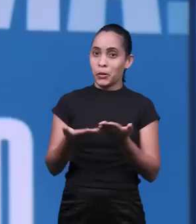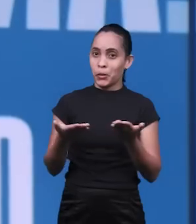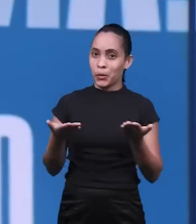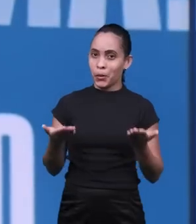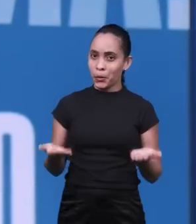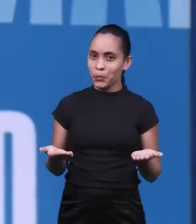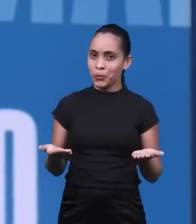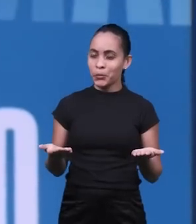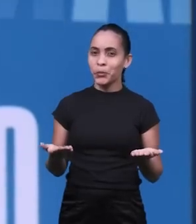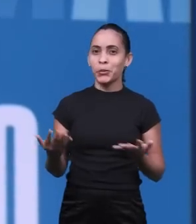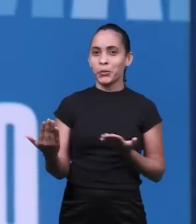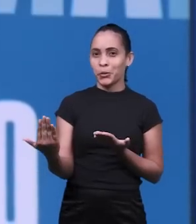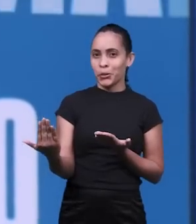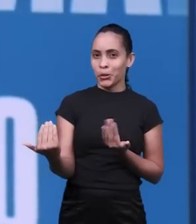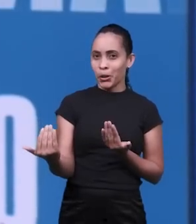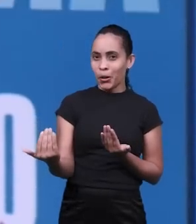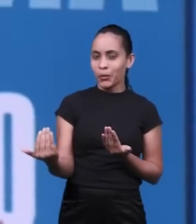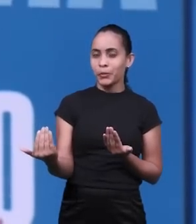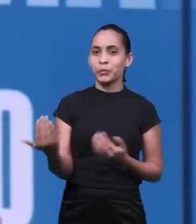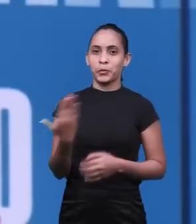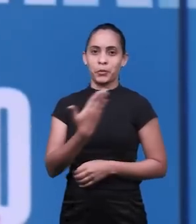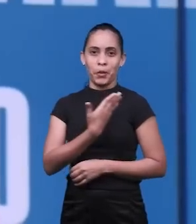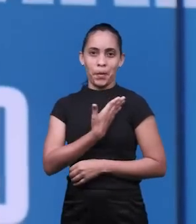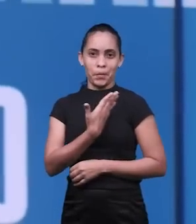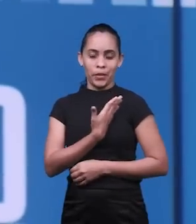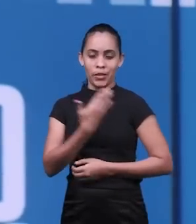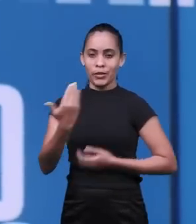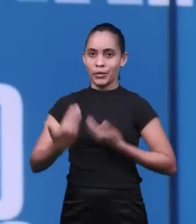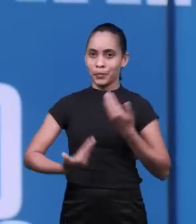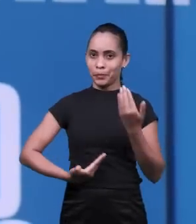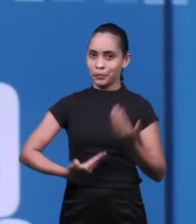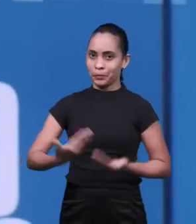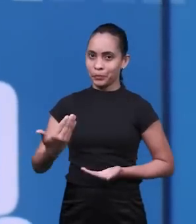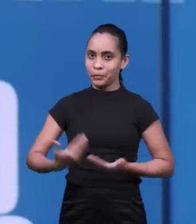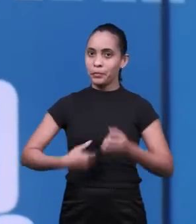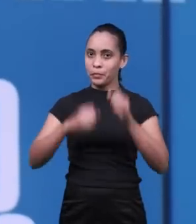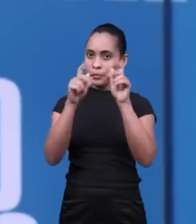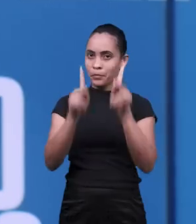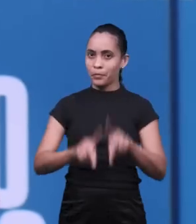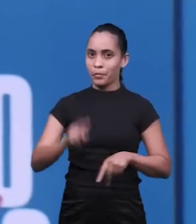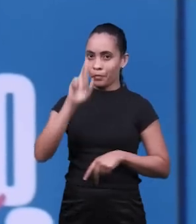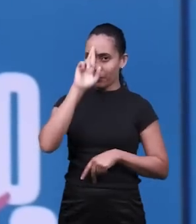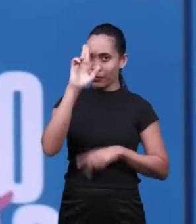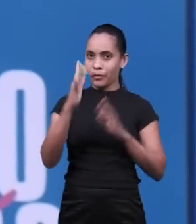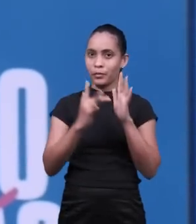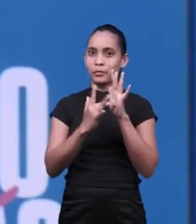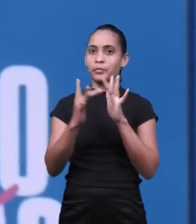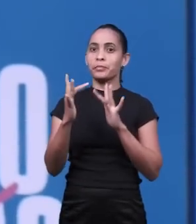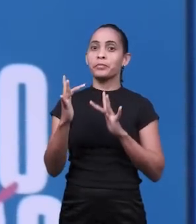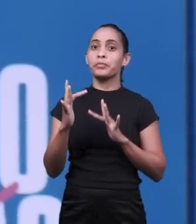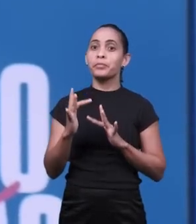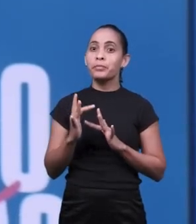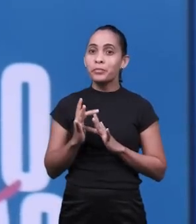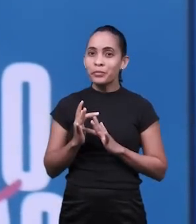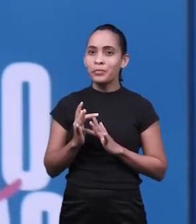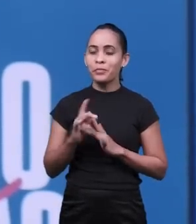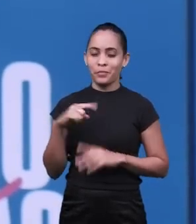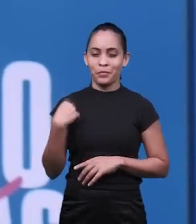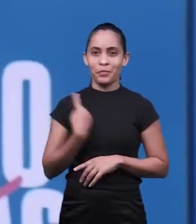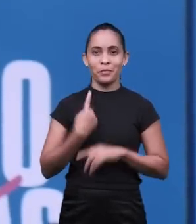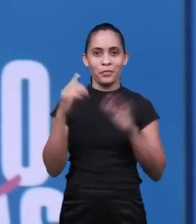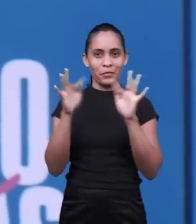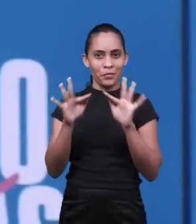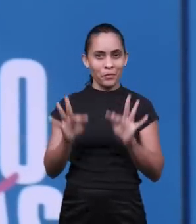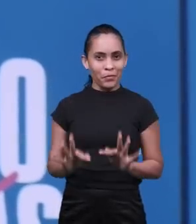Nós saudamos a todos os jovens, aos amigos, aos irmãos, com a paz do Senhor. Nós estamos dando início